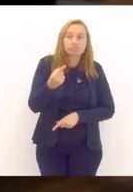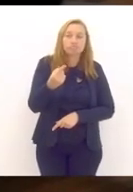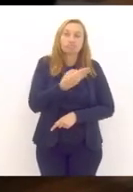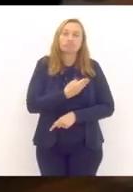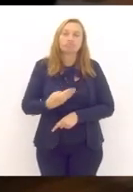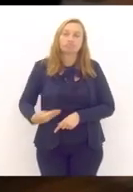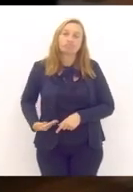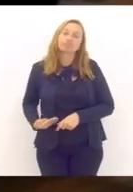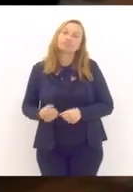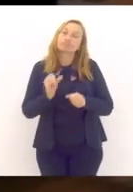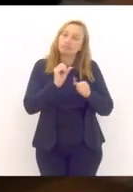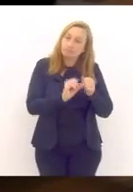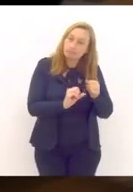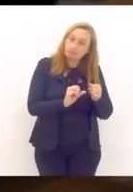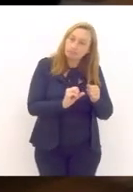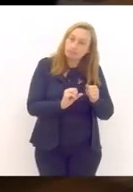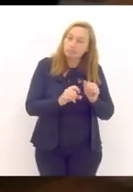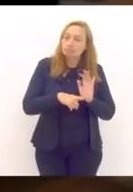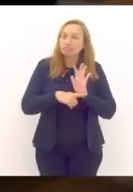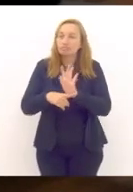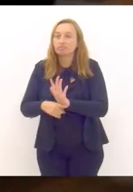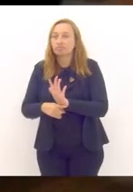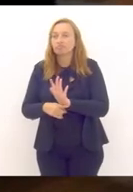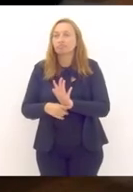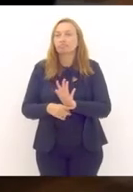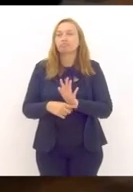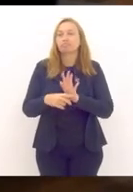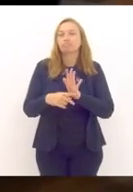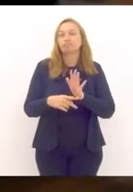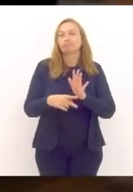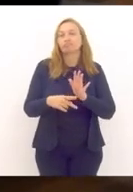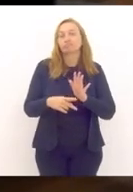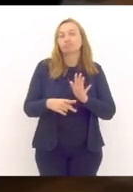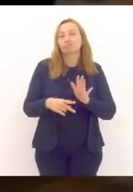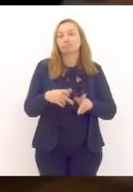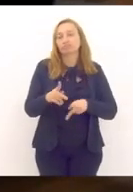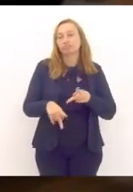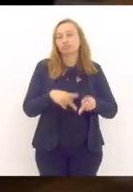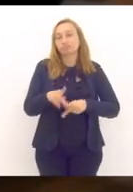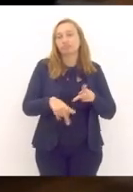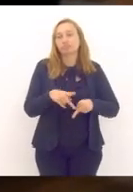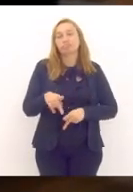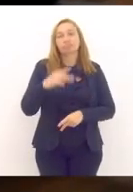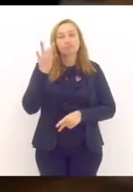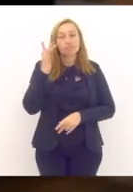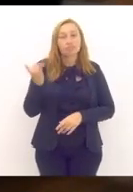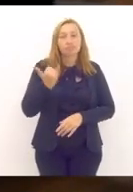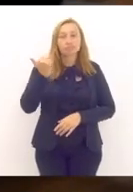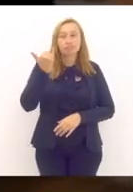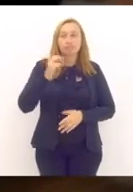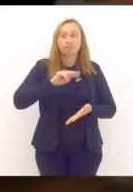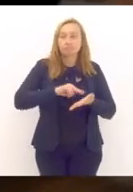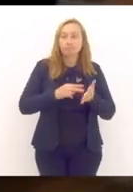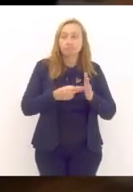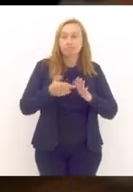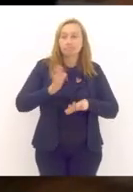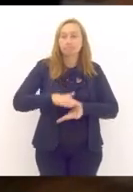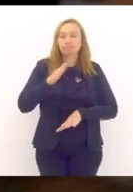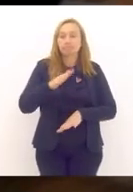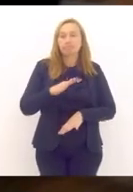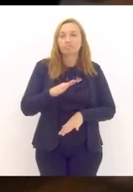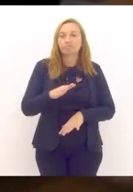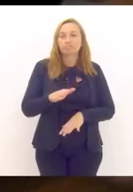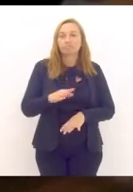governador está executando para benefício da sua qualidade de vida. Então, eu acho que é importante a gente traduzir um pouco mais o cumprimento